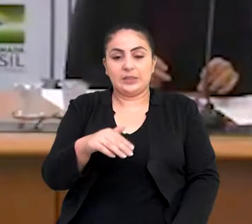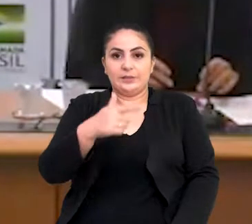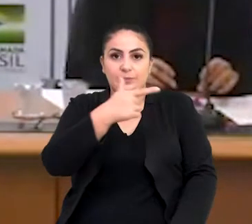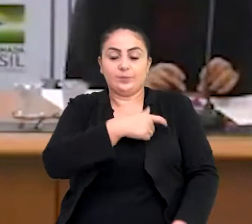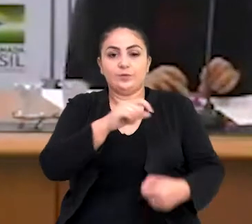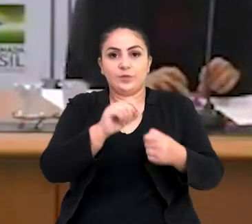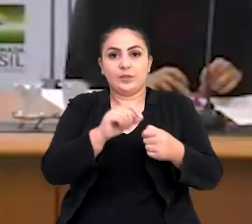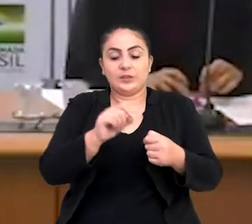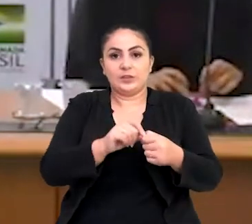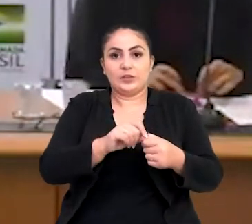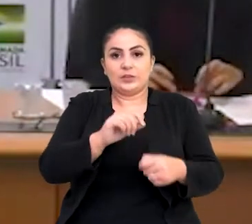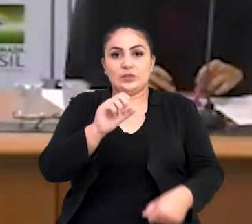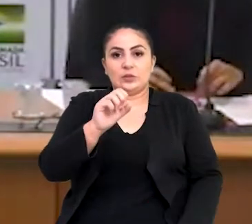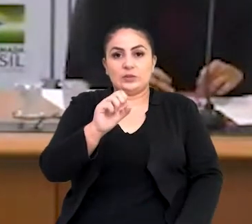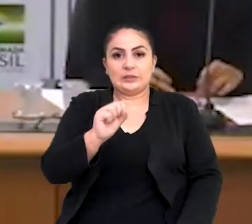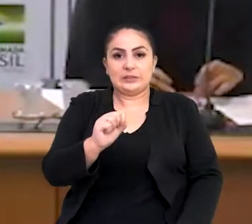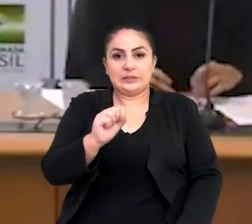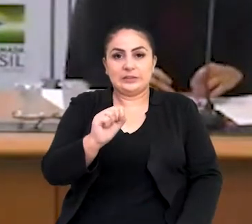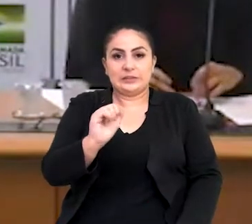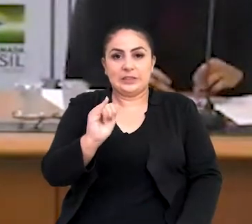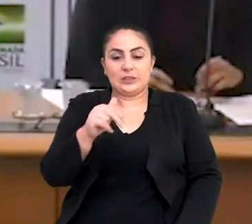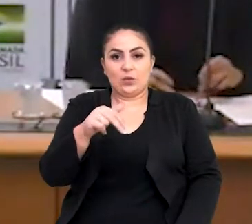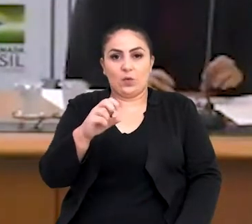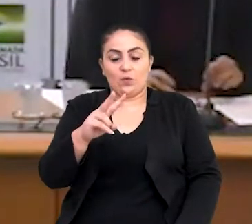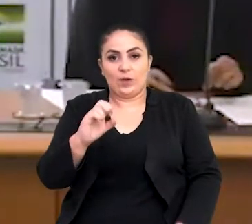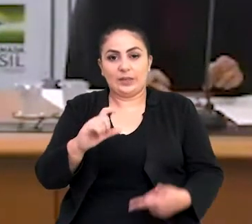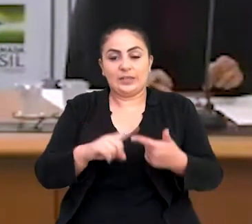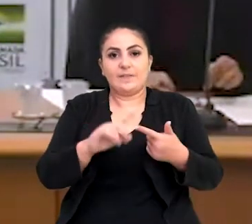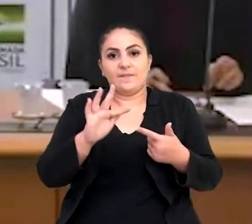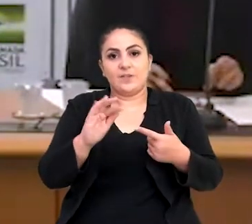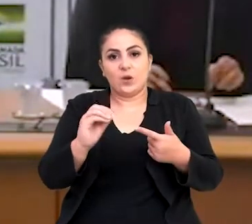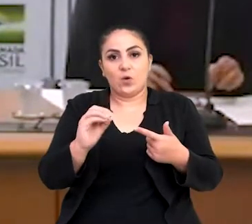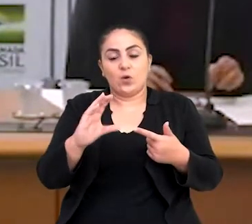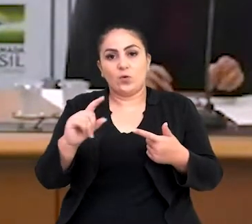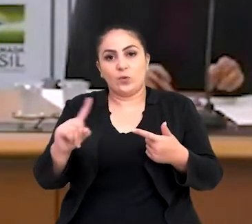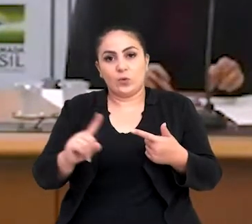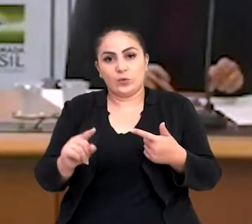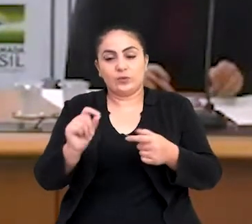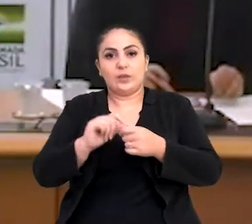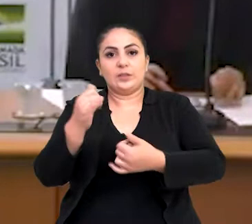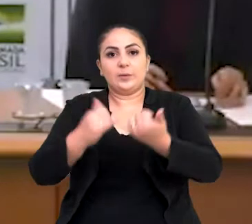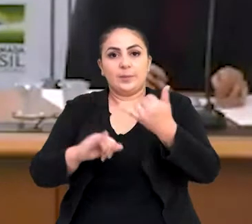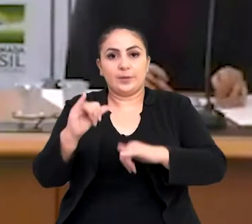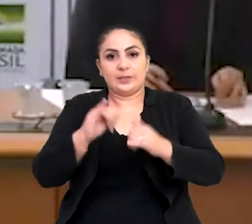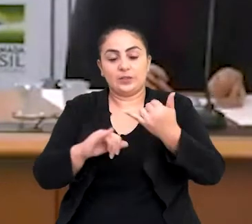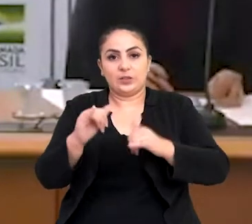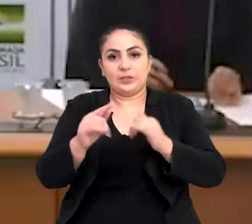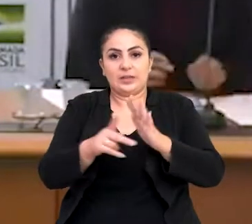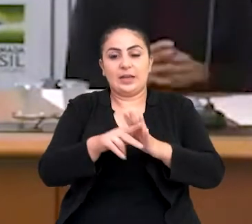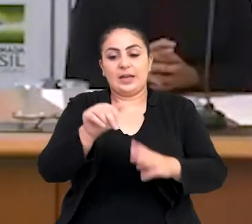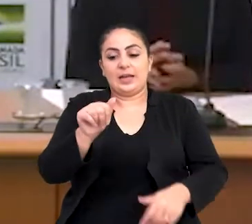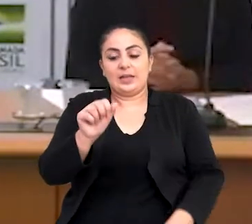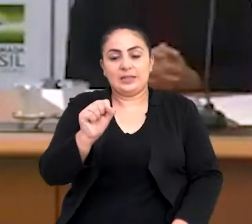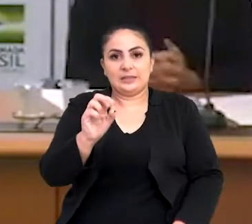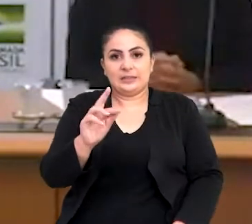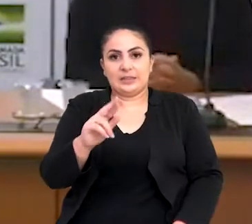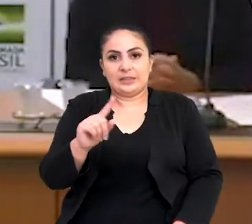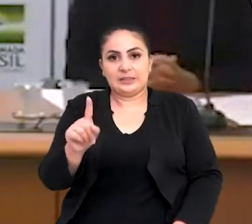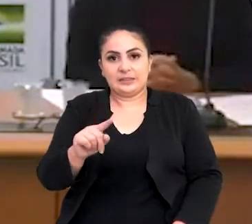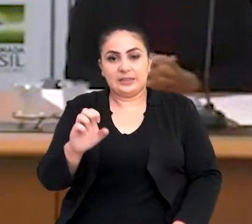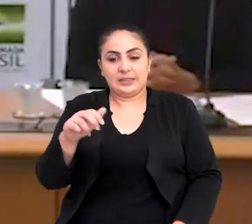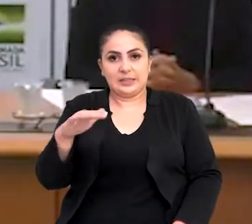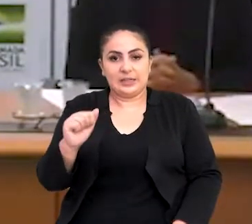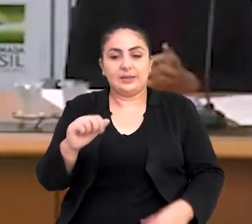laboratório Sinovac, e a Fiocruz, a vacina produzida pelo laboratório da AstraZeneca